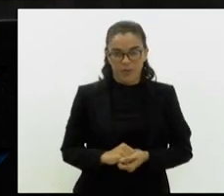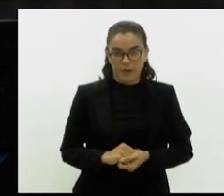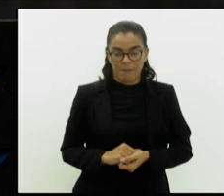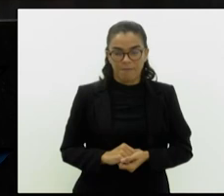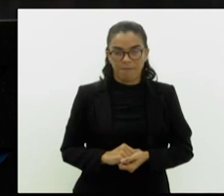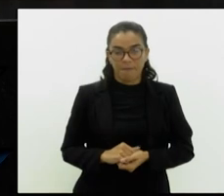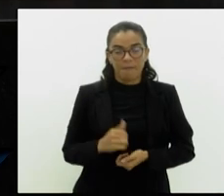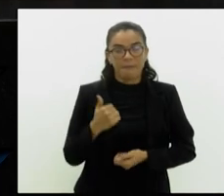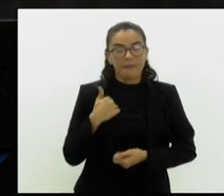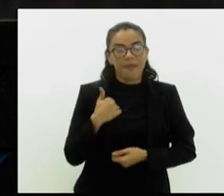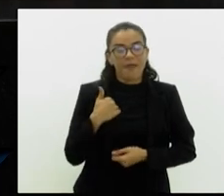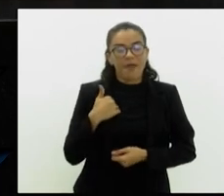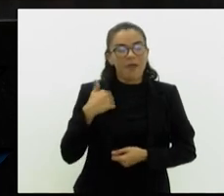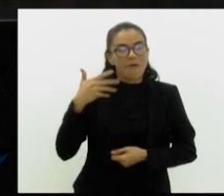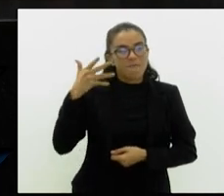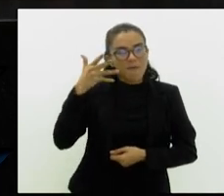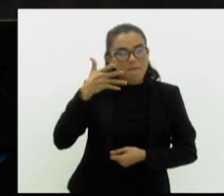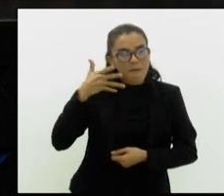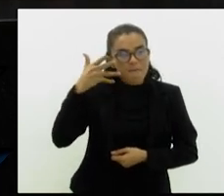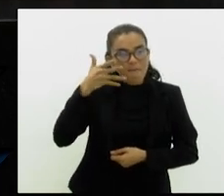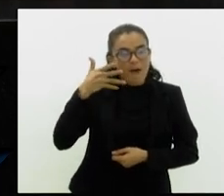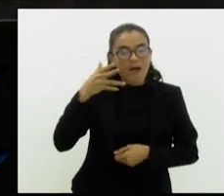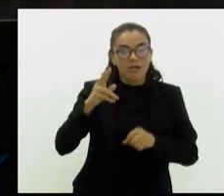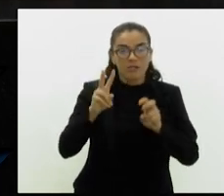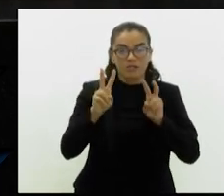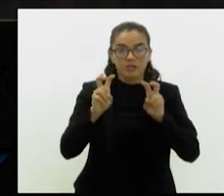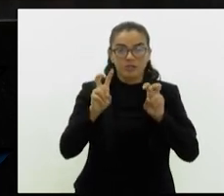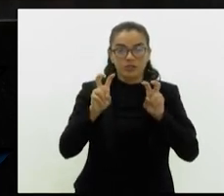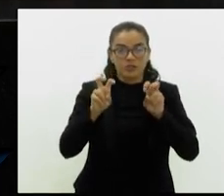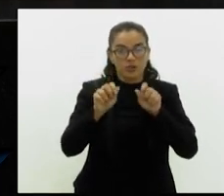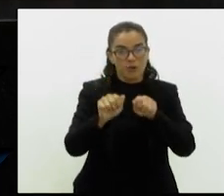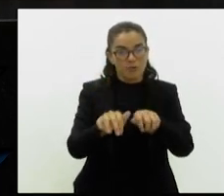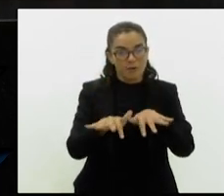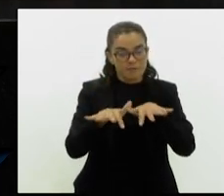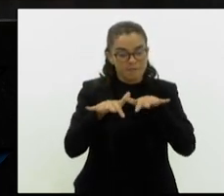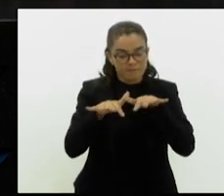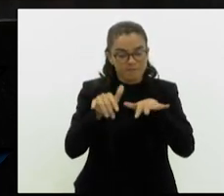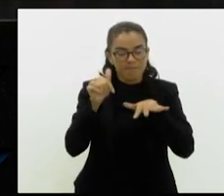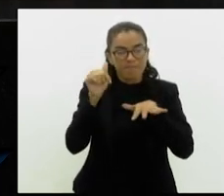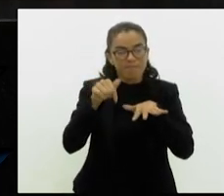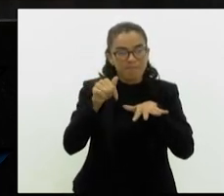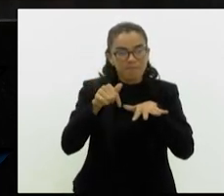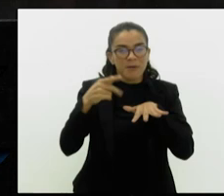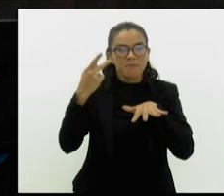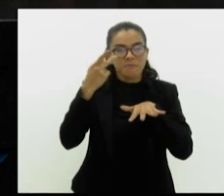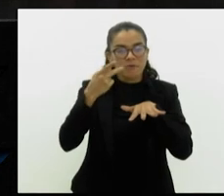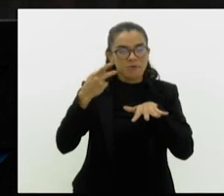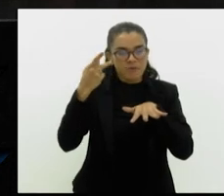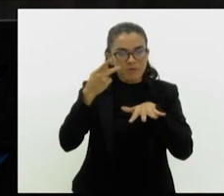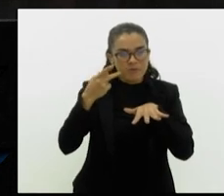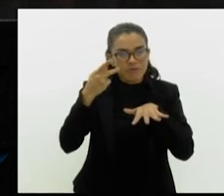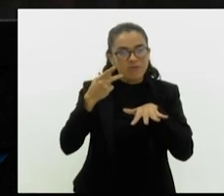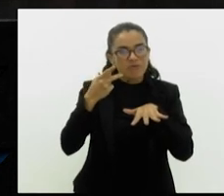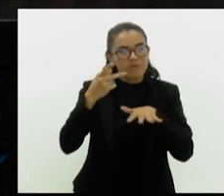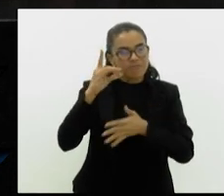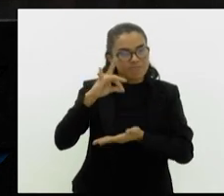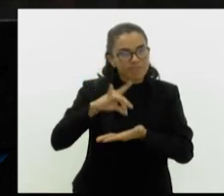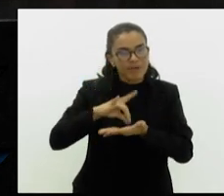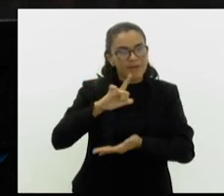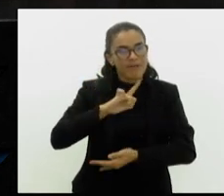quando eu tivesse falando do parlamento é que esse Parlamento tivesse